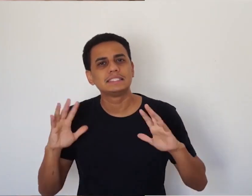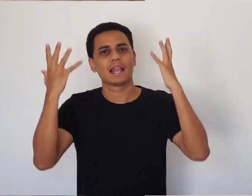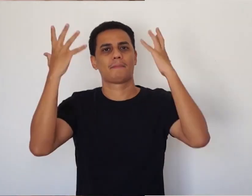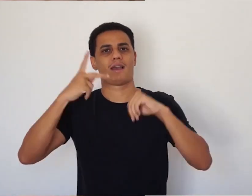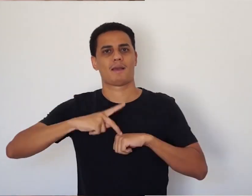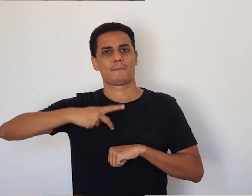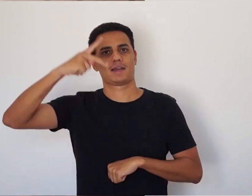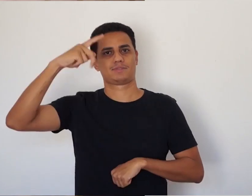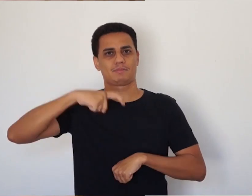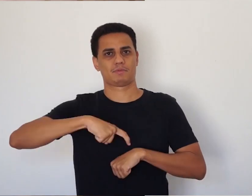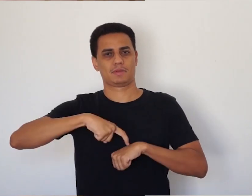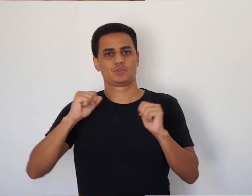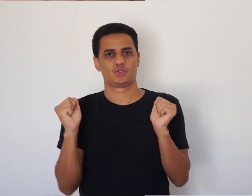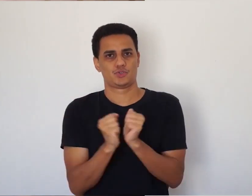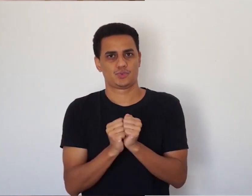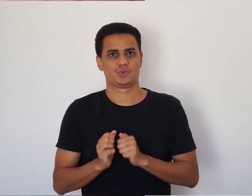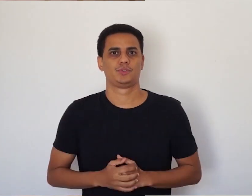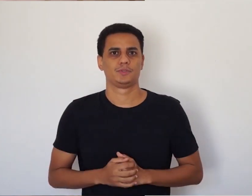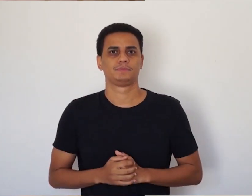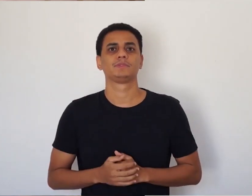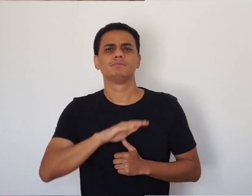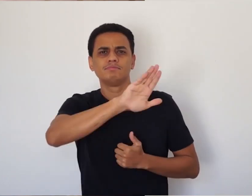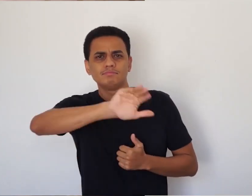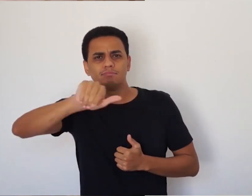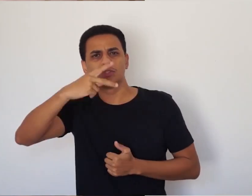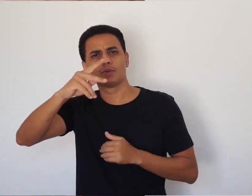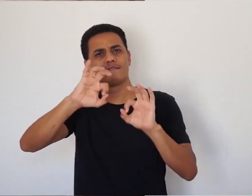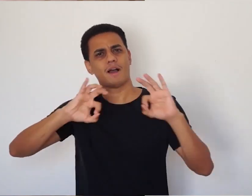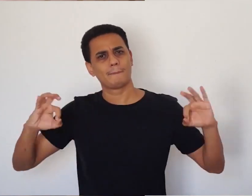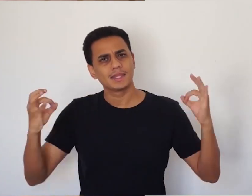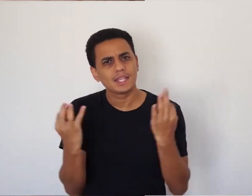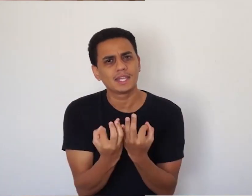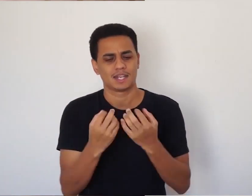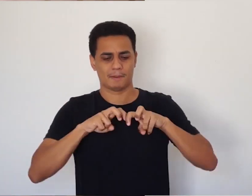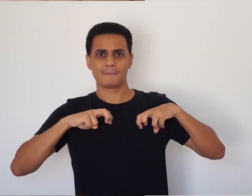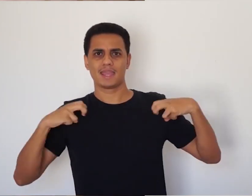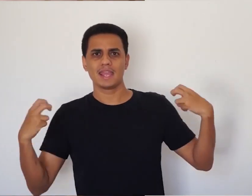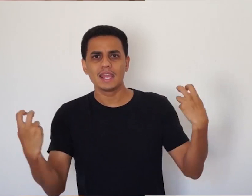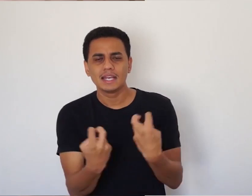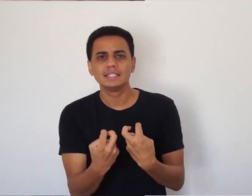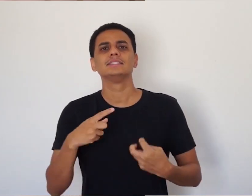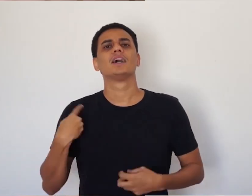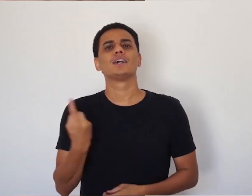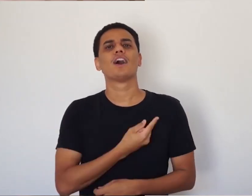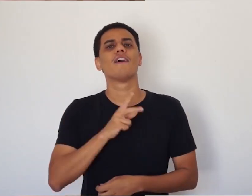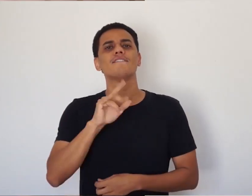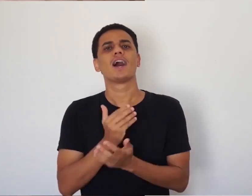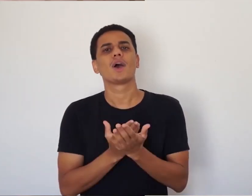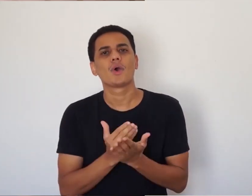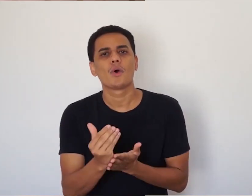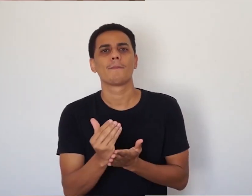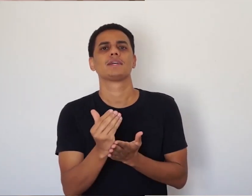a Páscoa nesse tempo em que estamos vivendo. Eu quero que você agora possa reunir a sua família, não é, na mesa. Nós